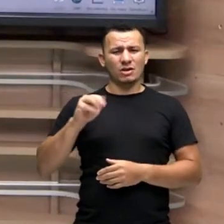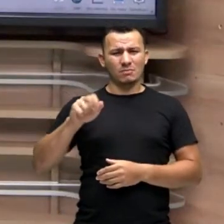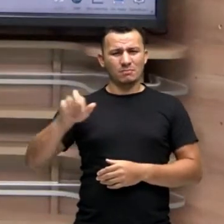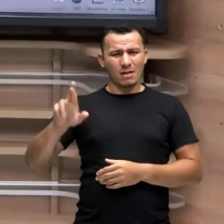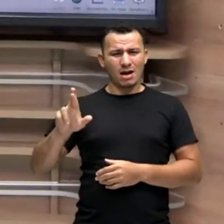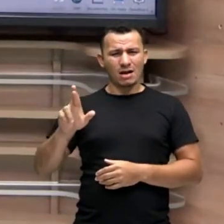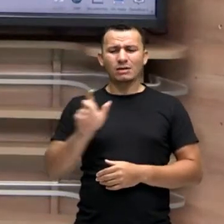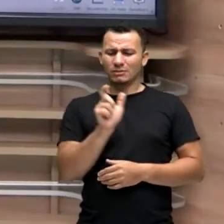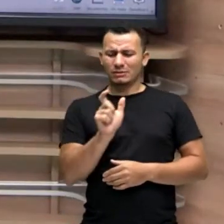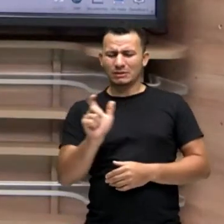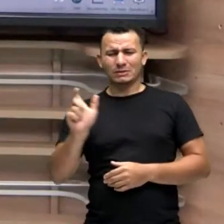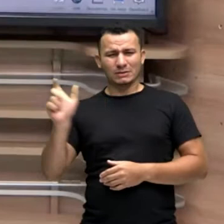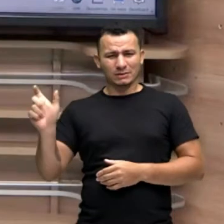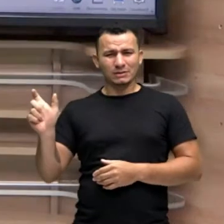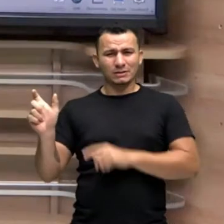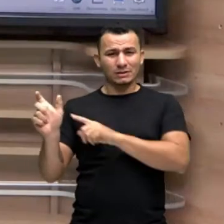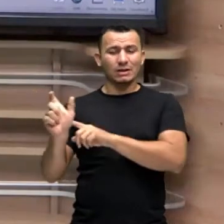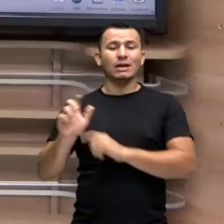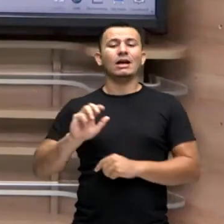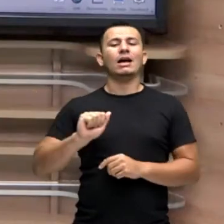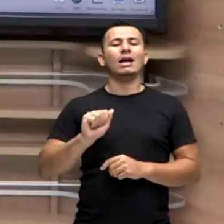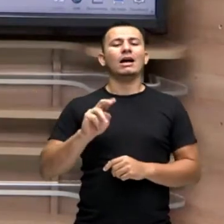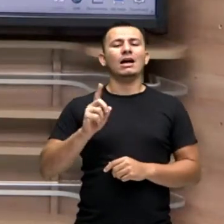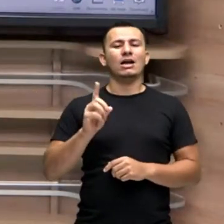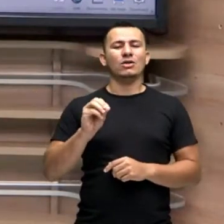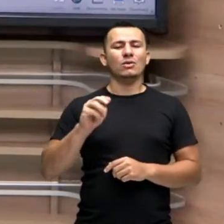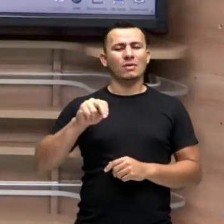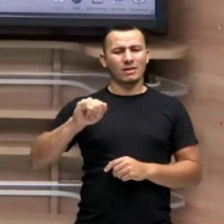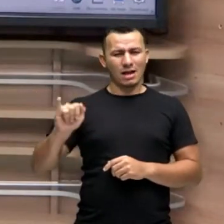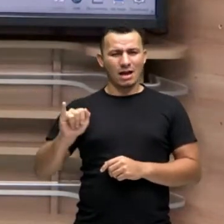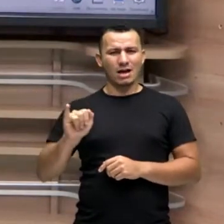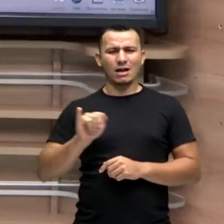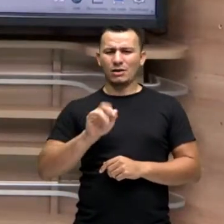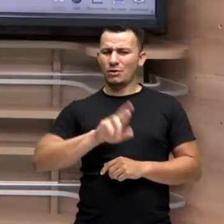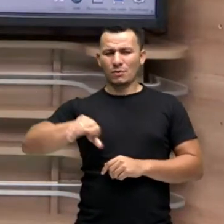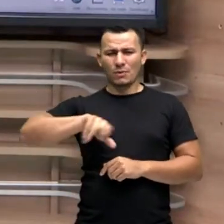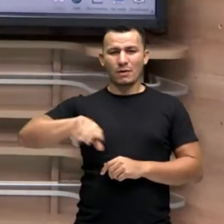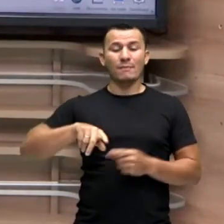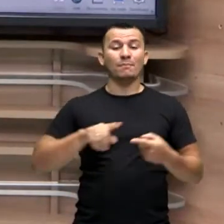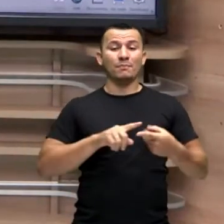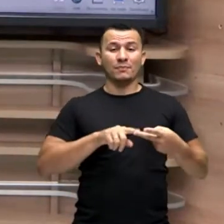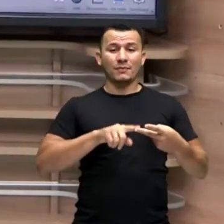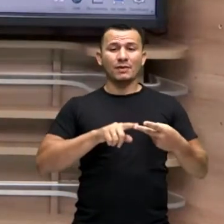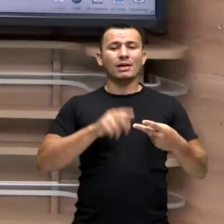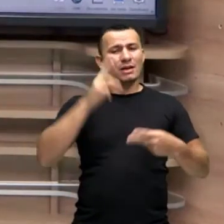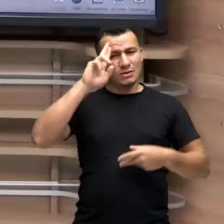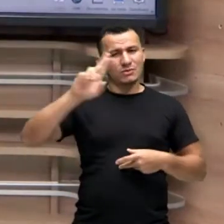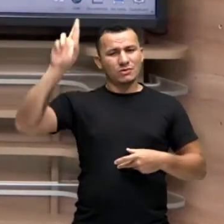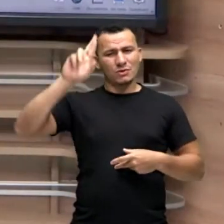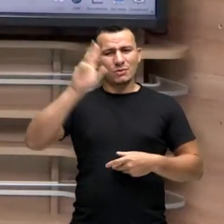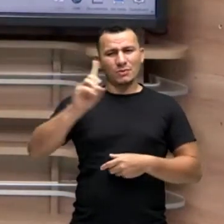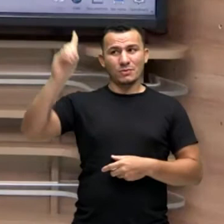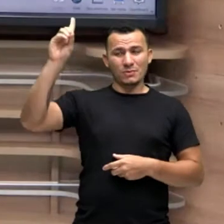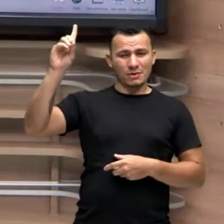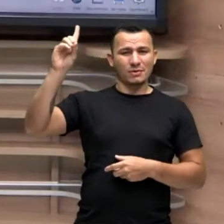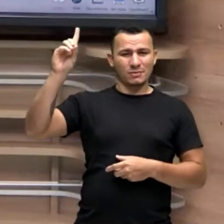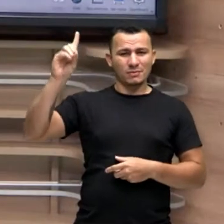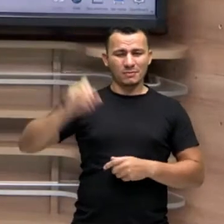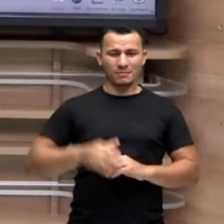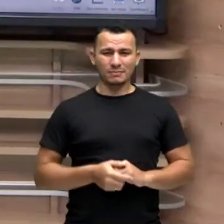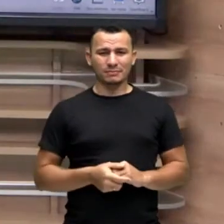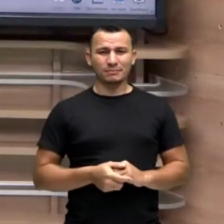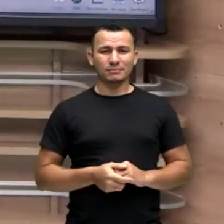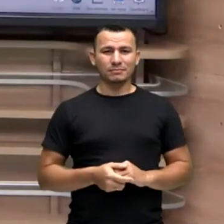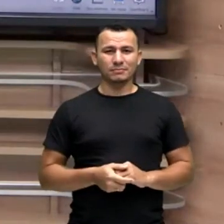elohenu a na errado seja escuta Israel o senhor é nosso Deus um é o nosso Deus tá